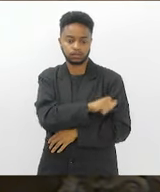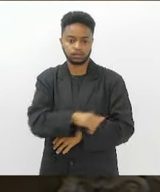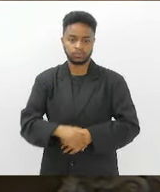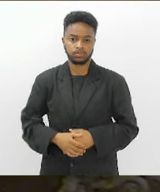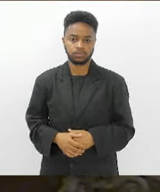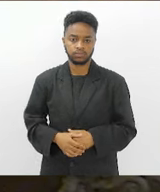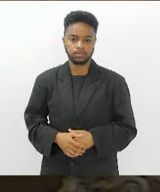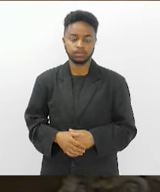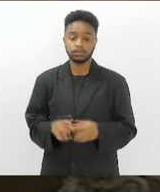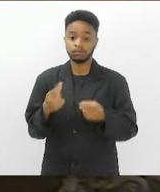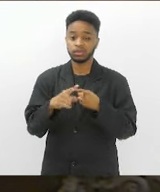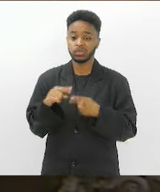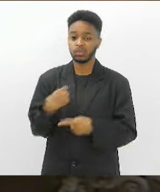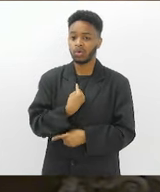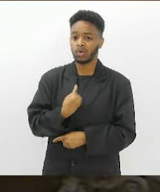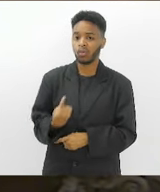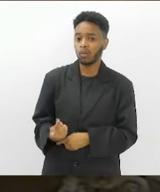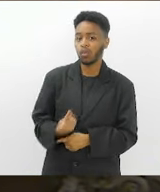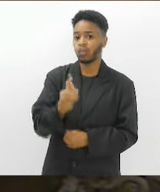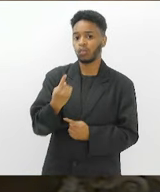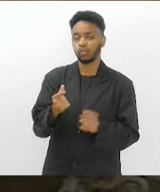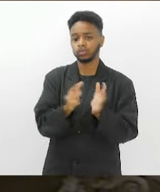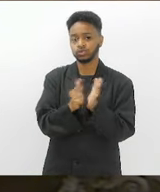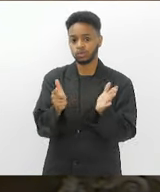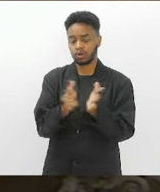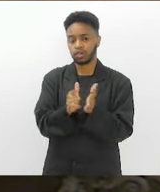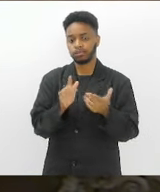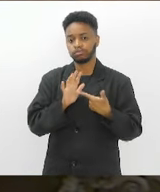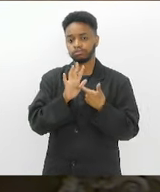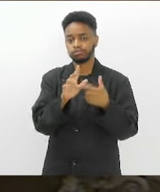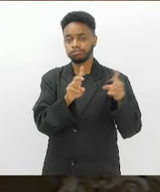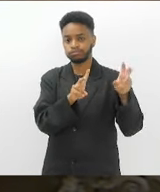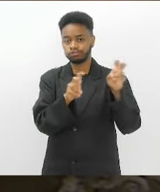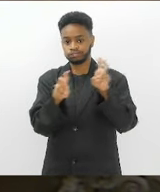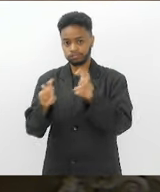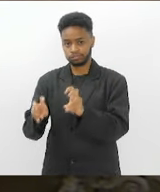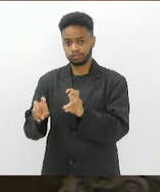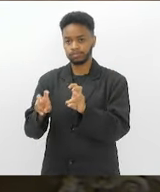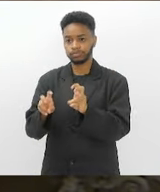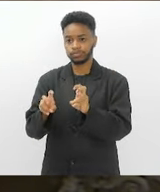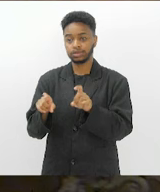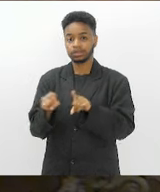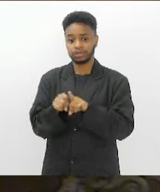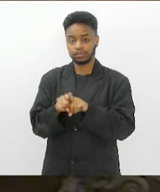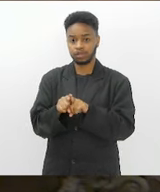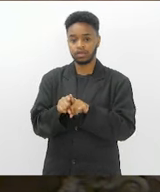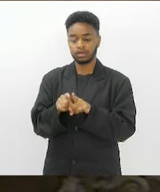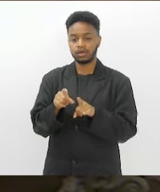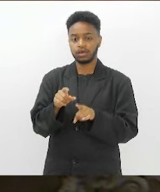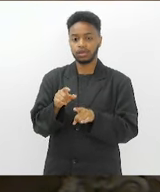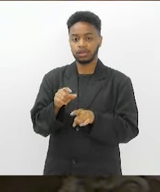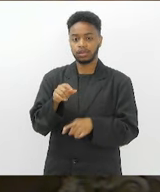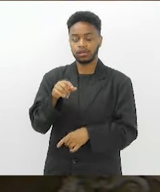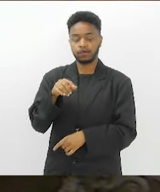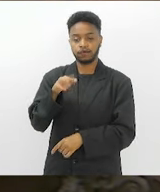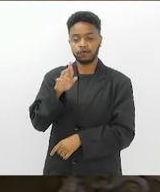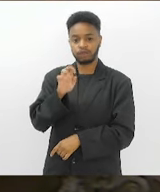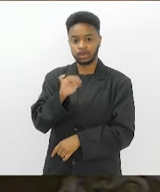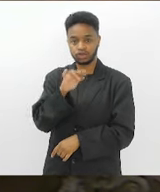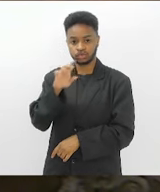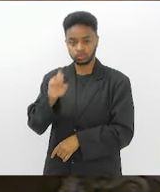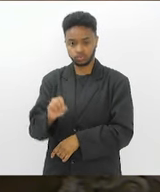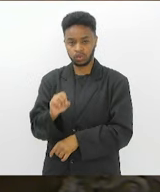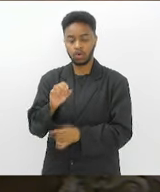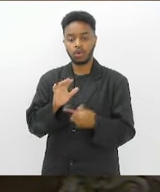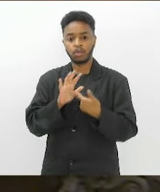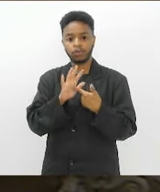somos os únicos que colocamos isso. E o Marcelo Freixo mandou para a gente uma mensagem dizendo que lamentava a